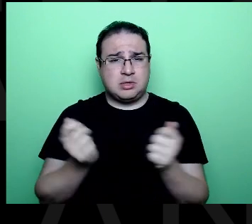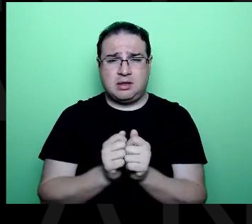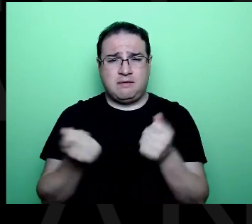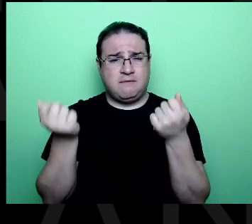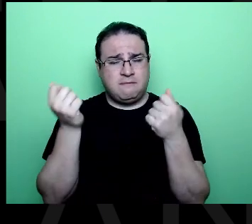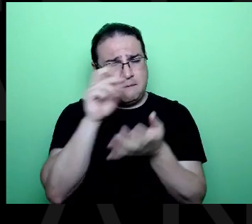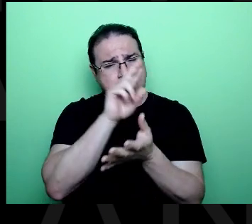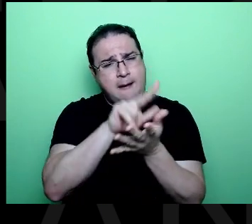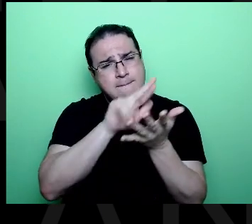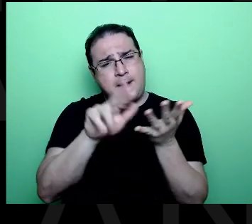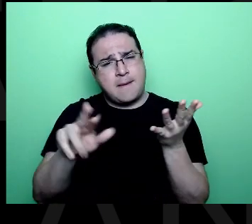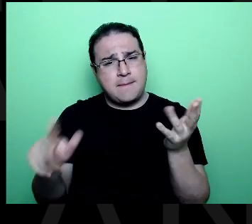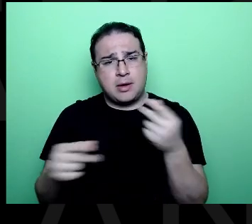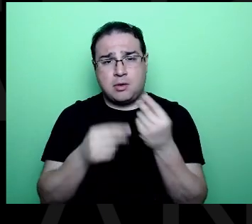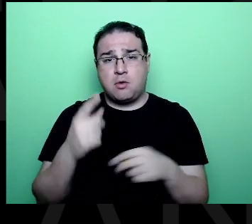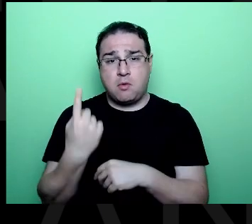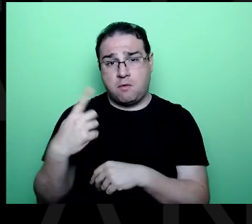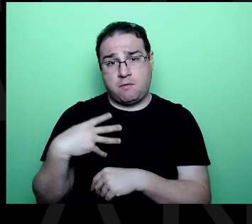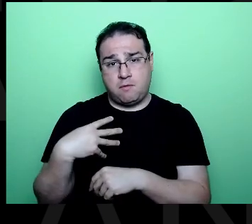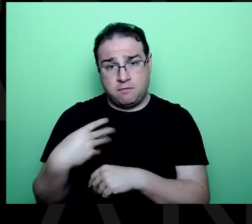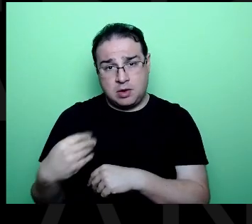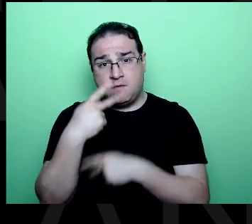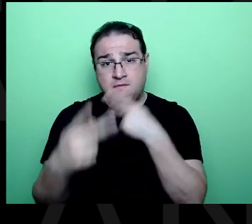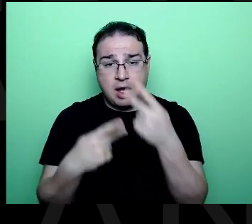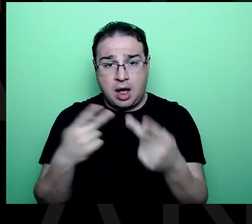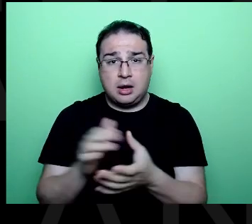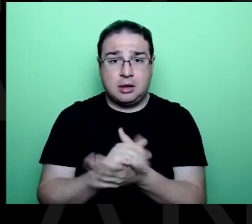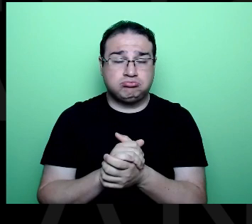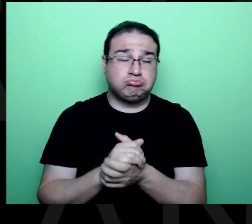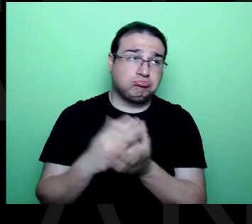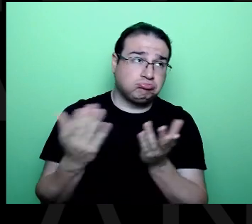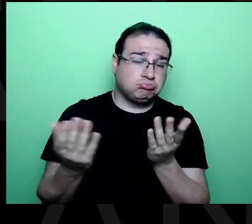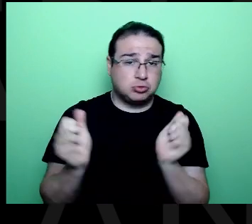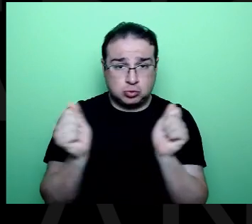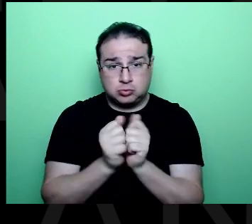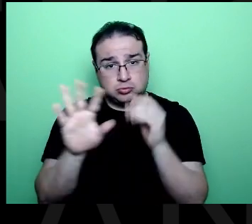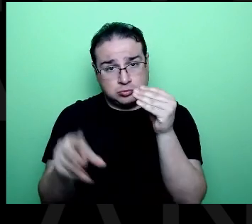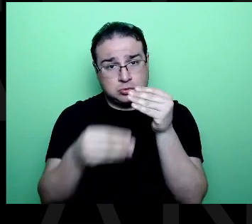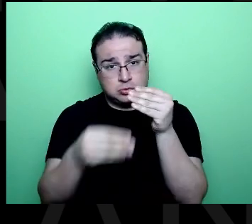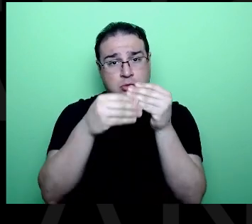possibilidades. Aí elenco o que um filho fala, o que